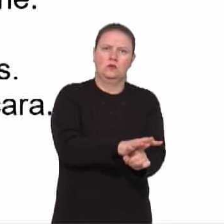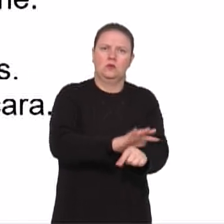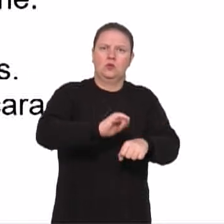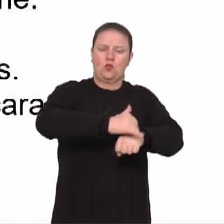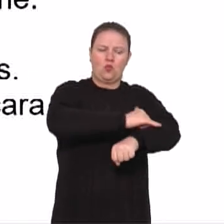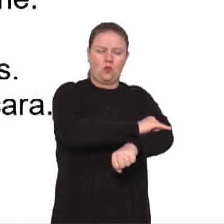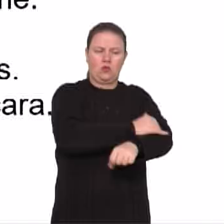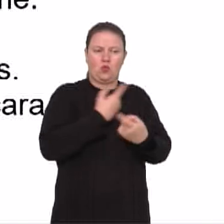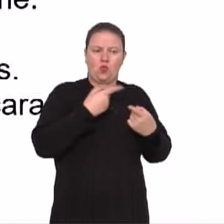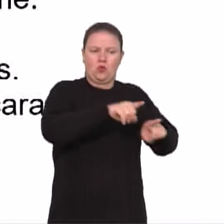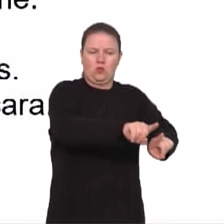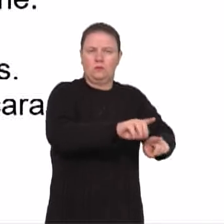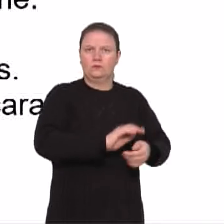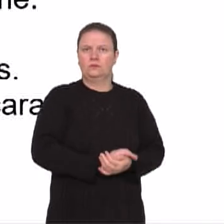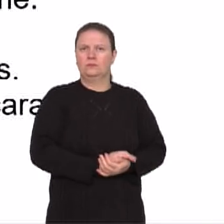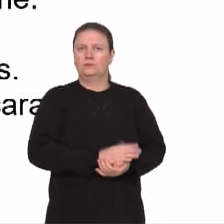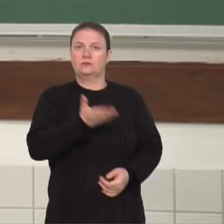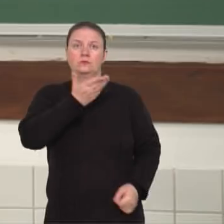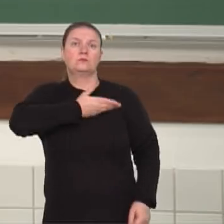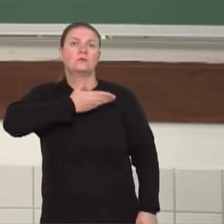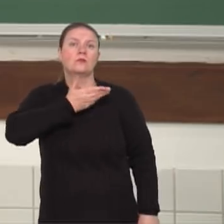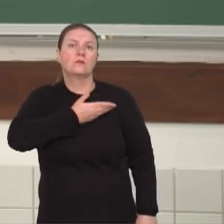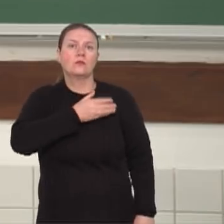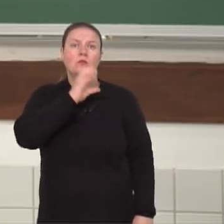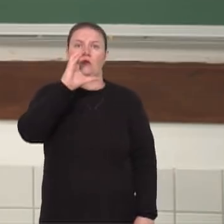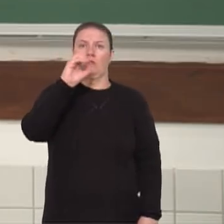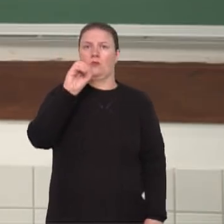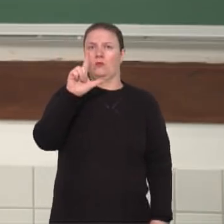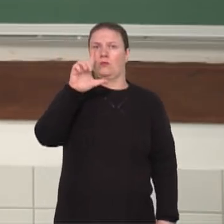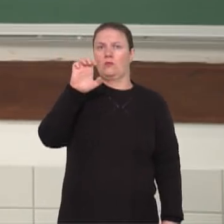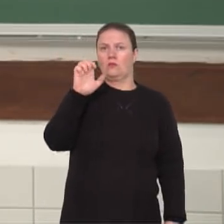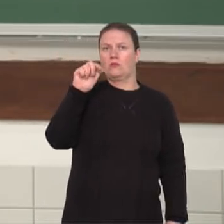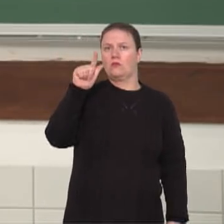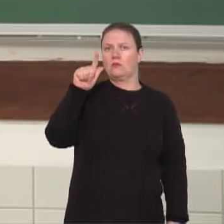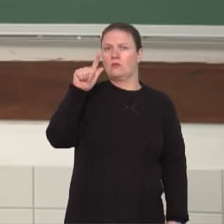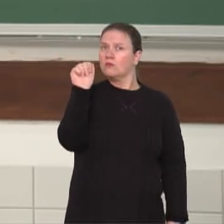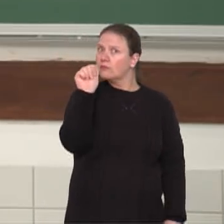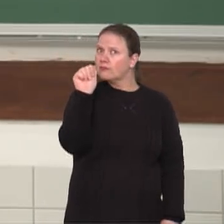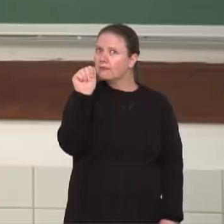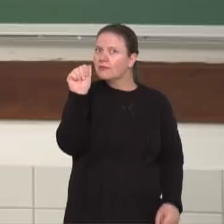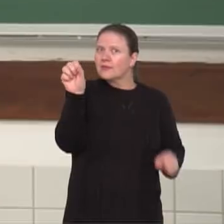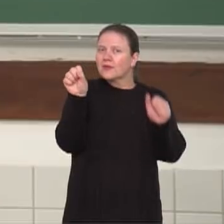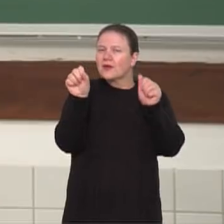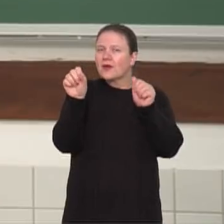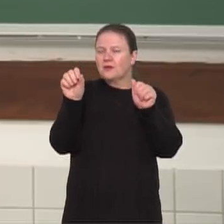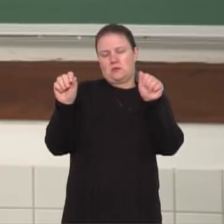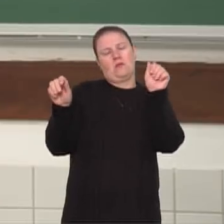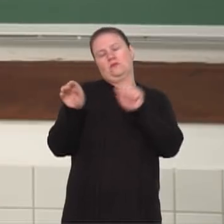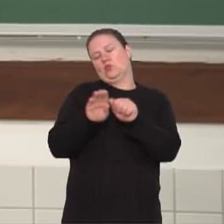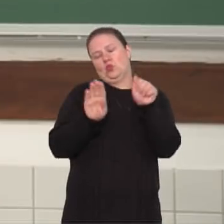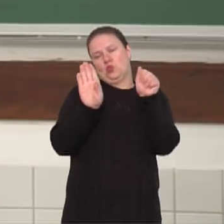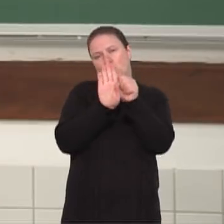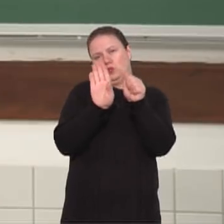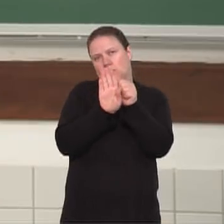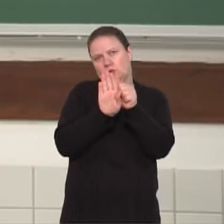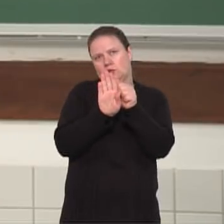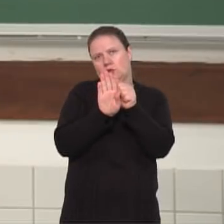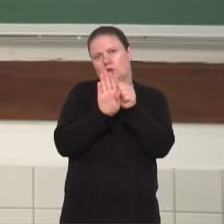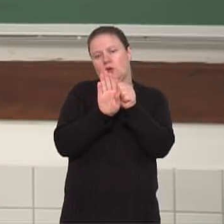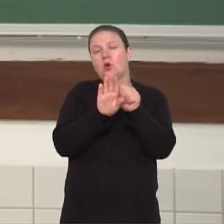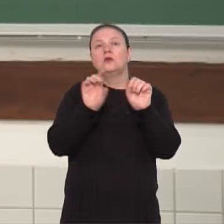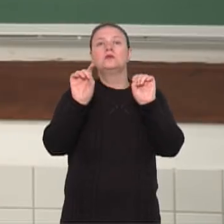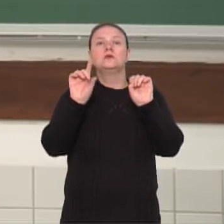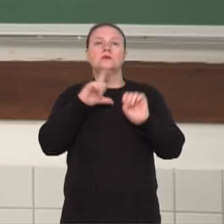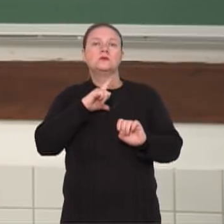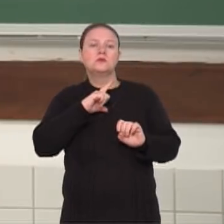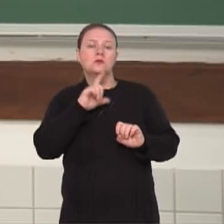colega. O colega só tem um núcleo nesse sujeito, que é o substantivo colega. A gente considera só uma palavra central ali que a gente